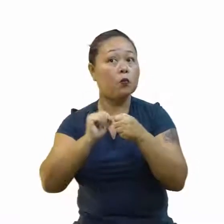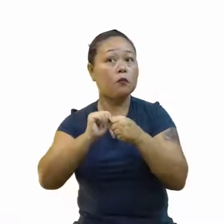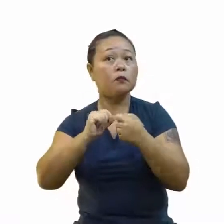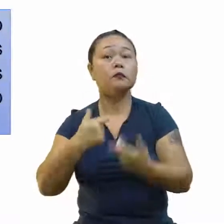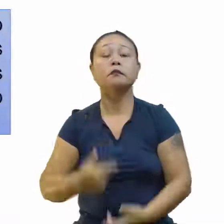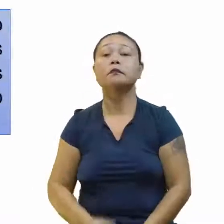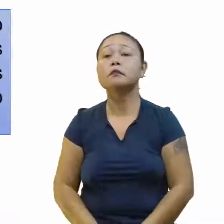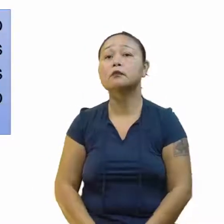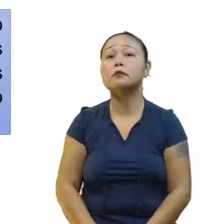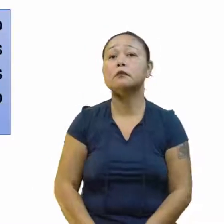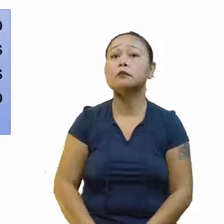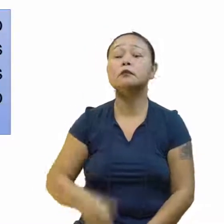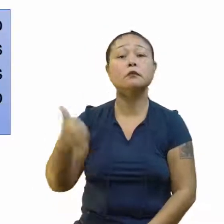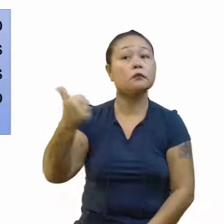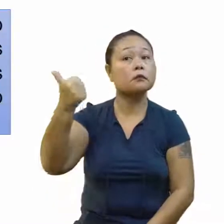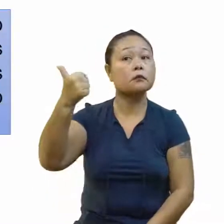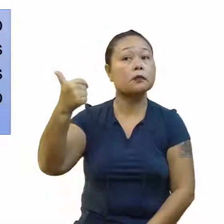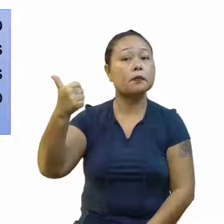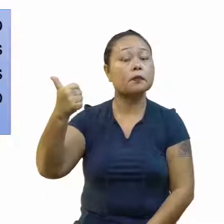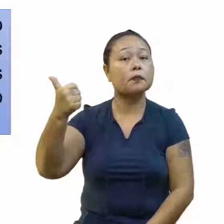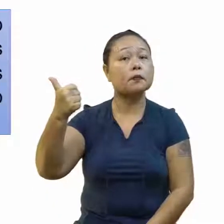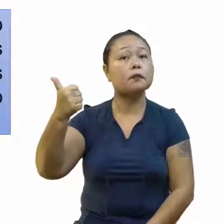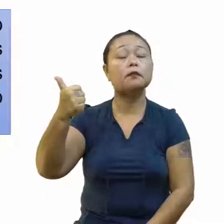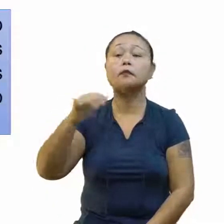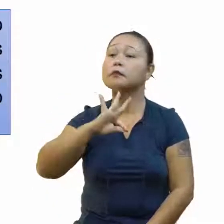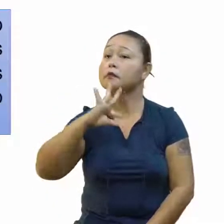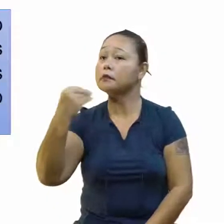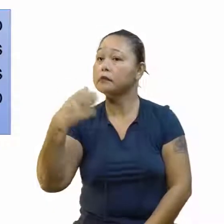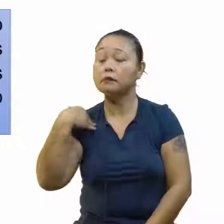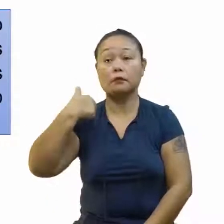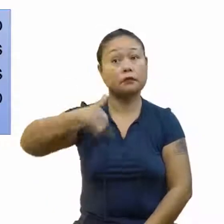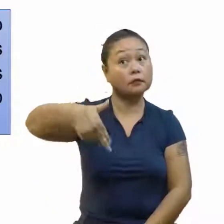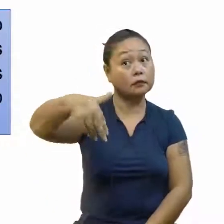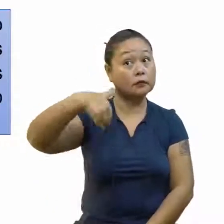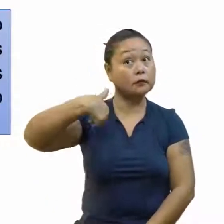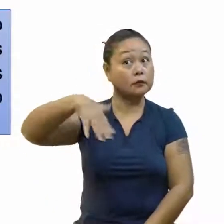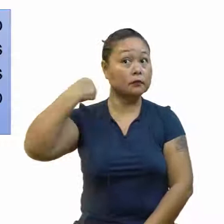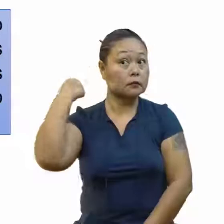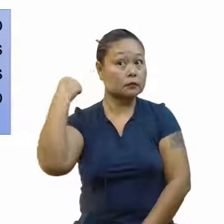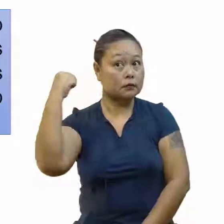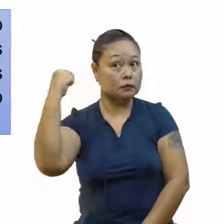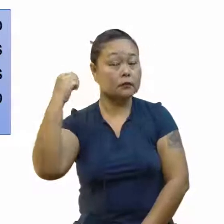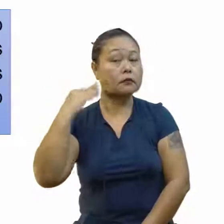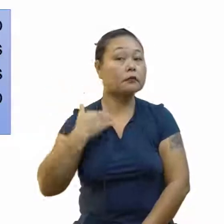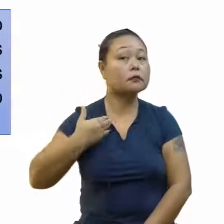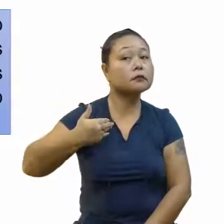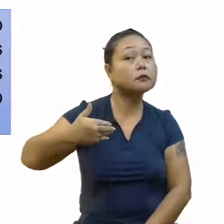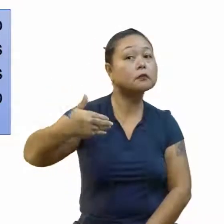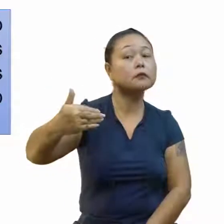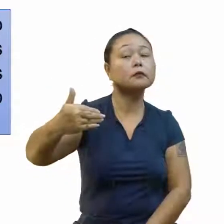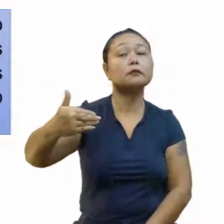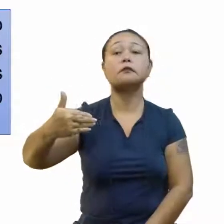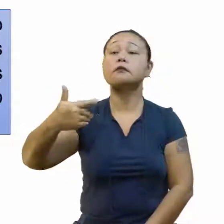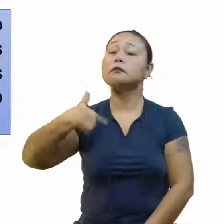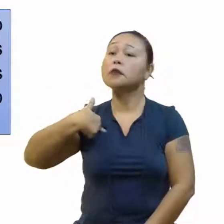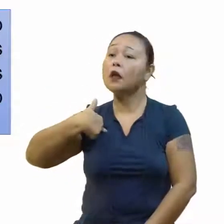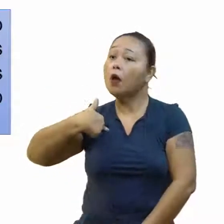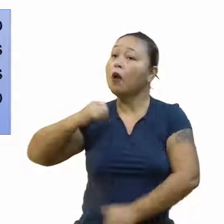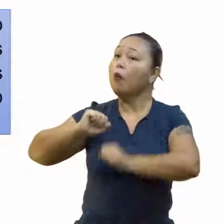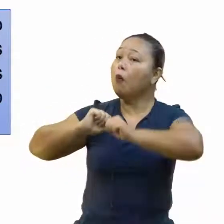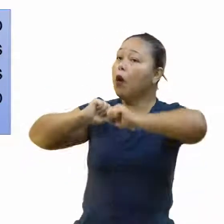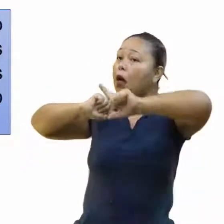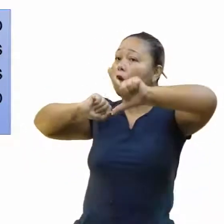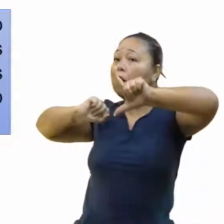lá. Primeiramente, toda atividade física ela vai começar ali com o aquecimento e o alongamento.